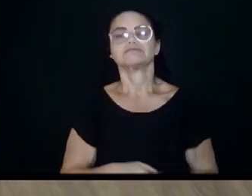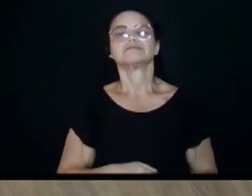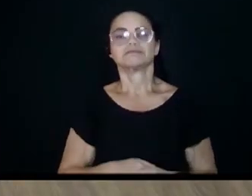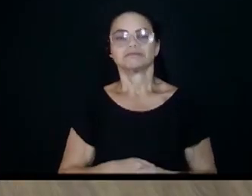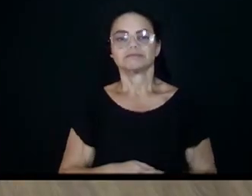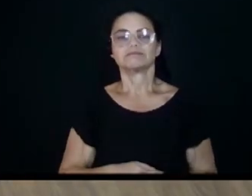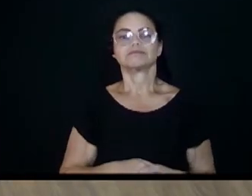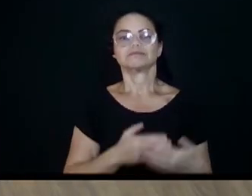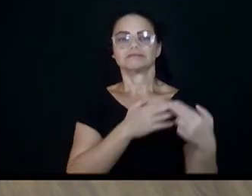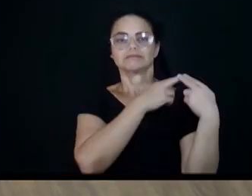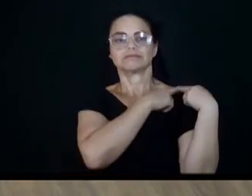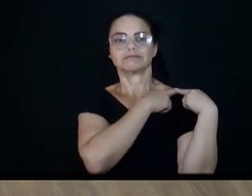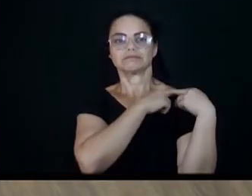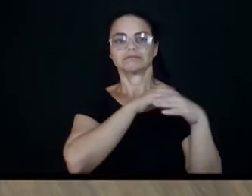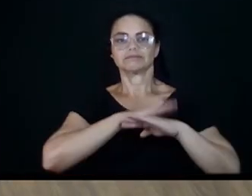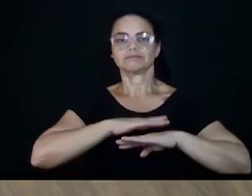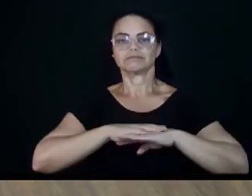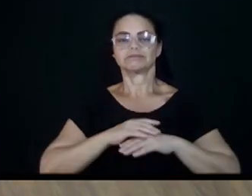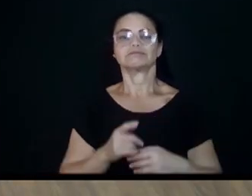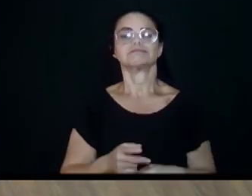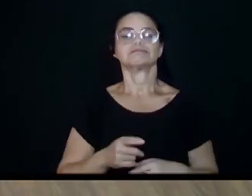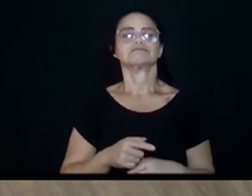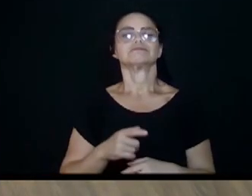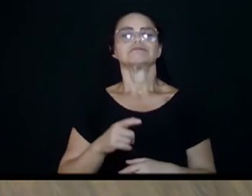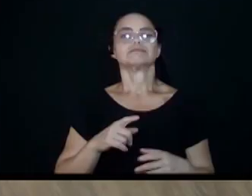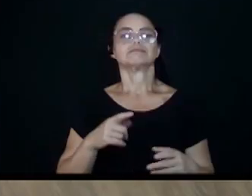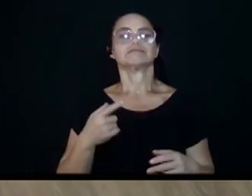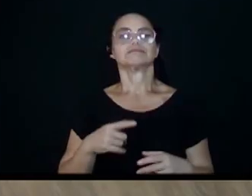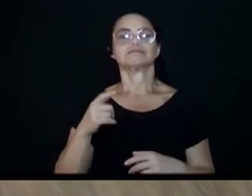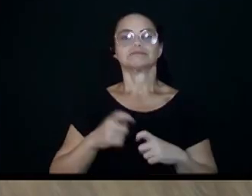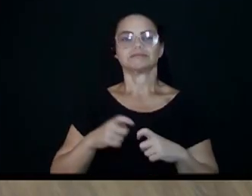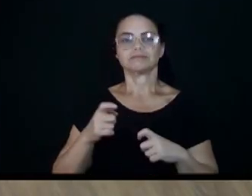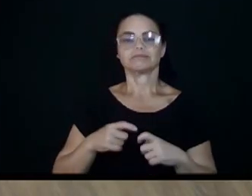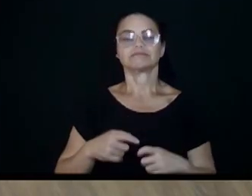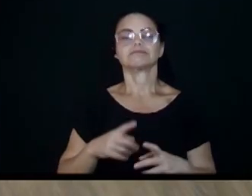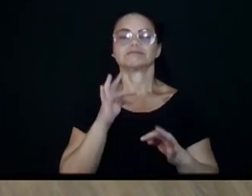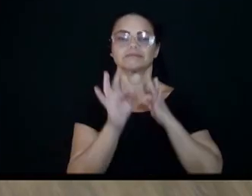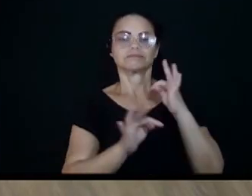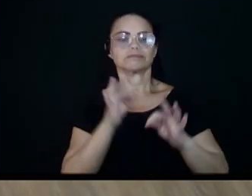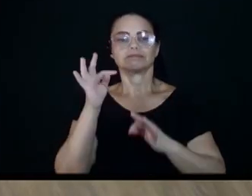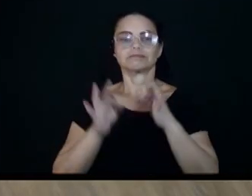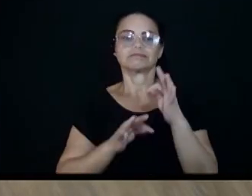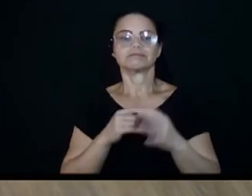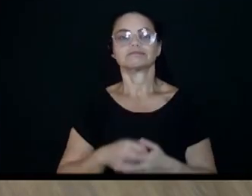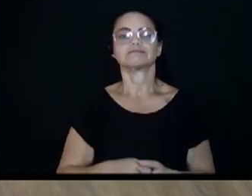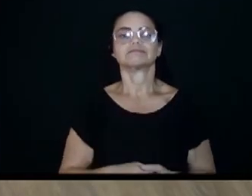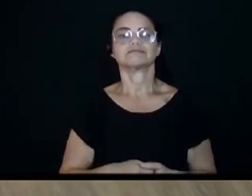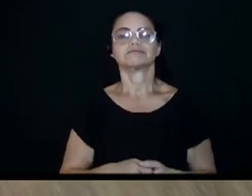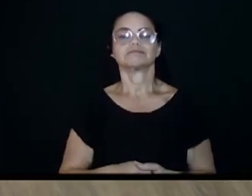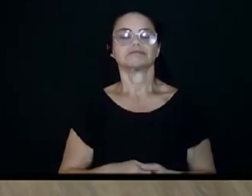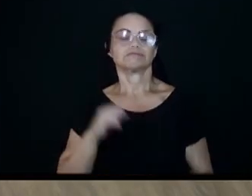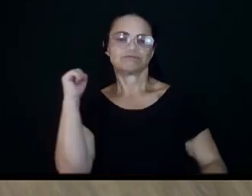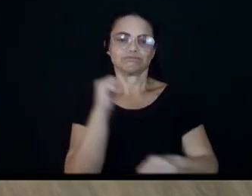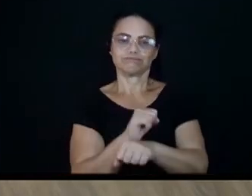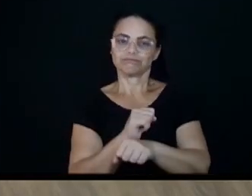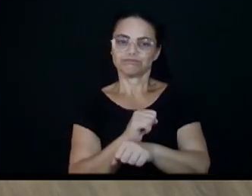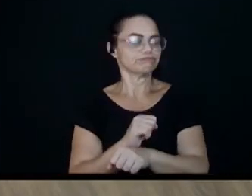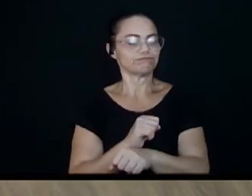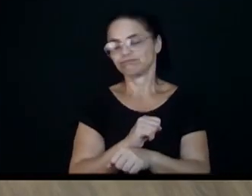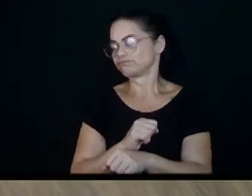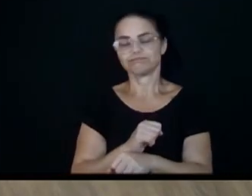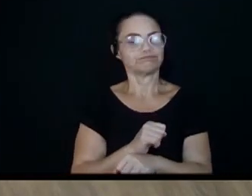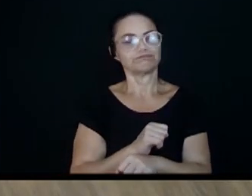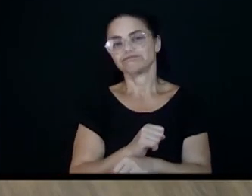um profissional de saúde, e fazer o tratamento certo, né, não parar o tratamento, né. O senhor já deve